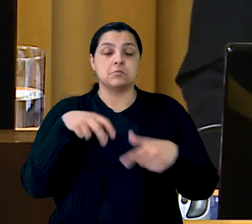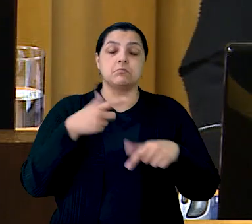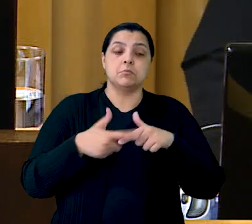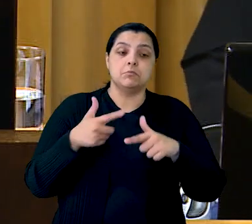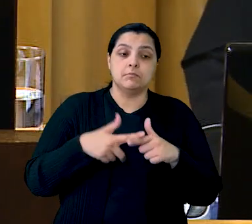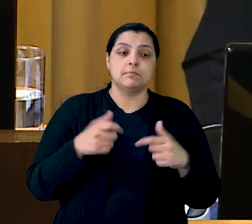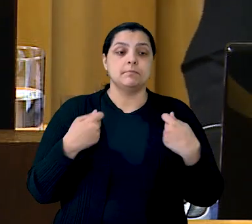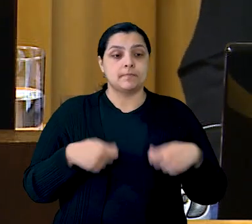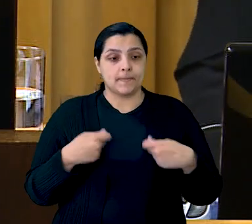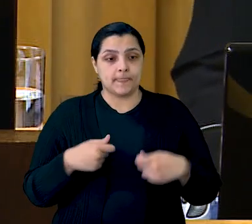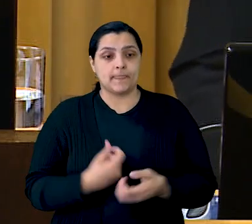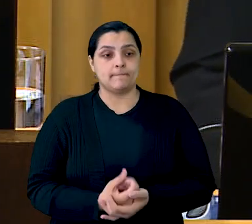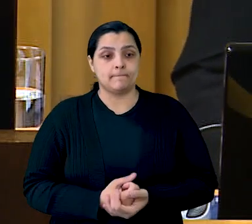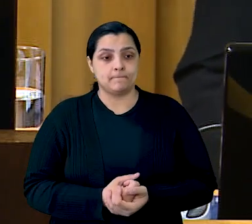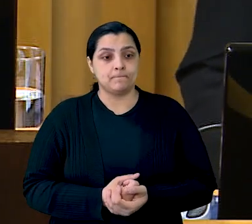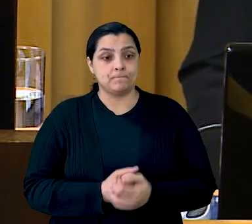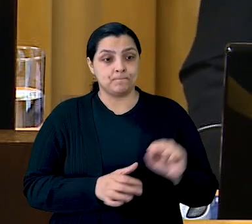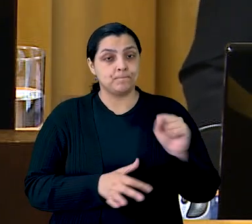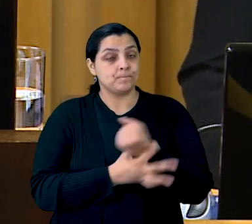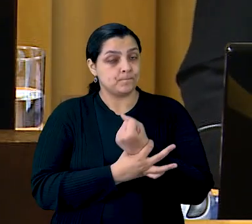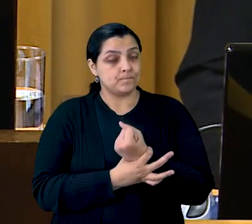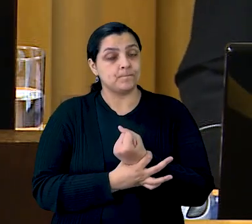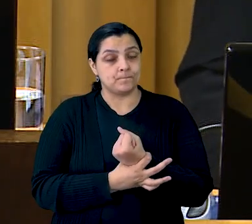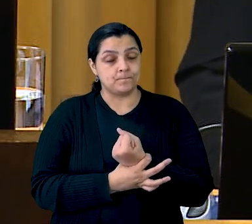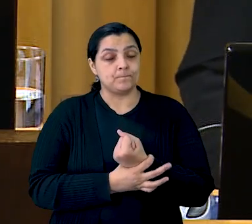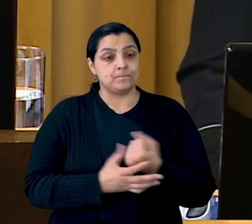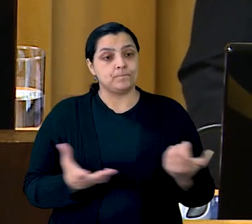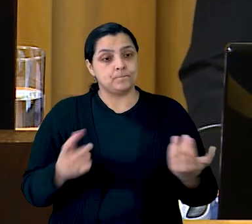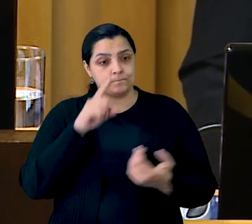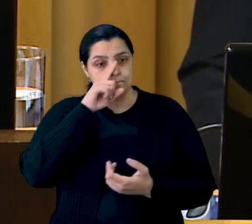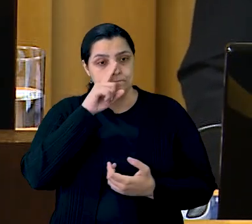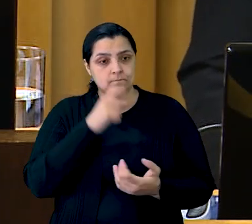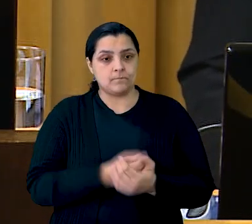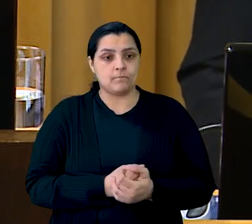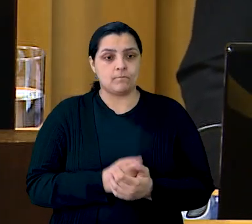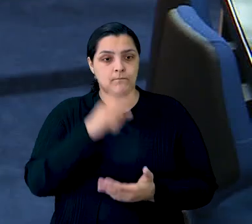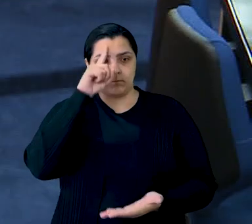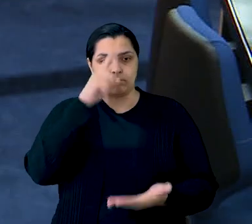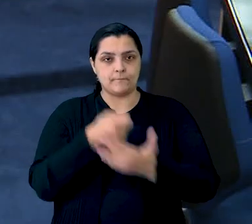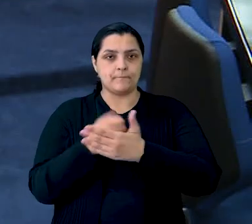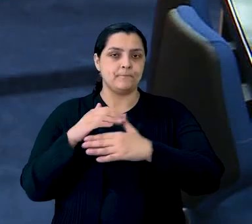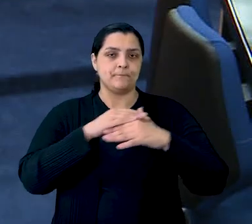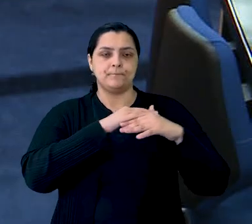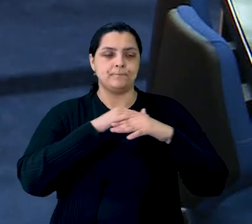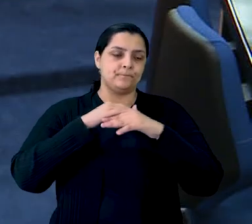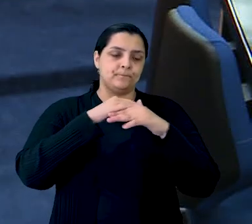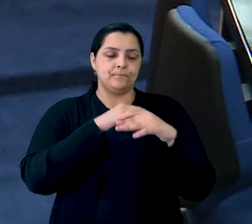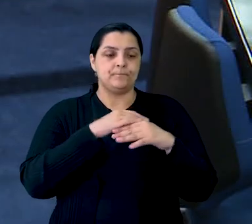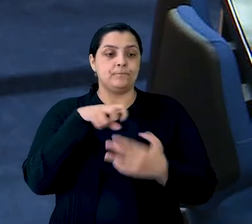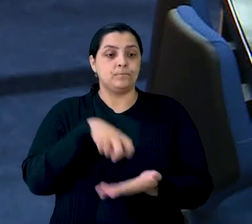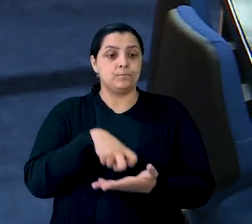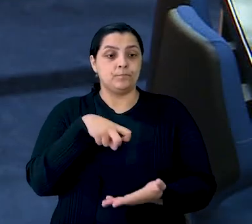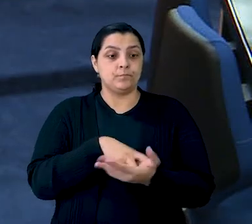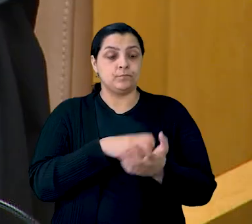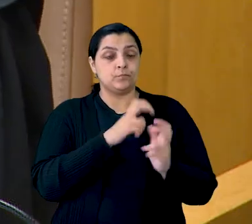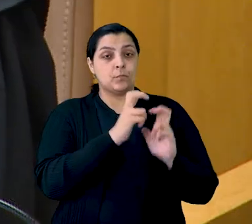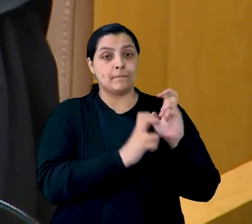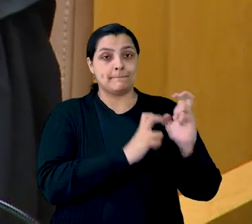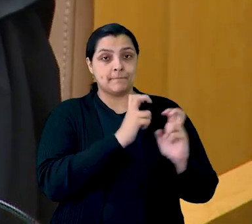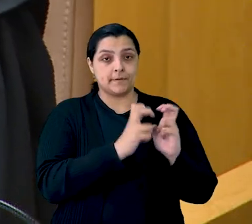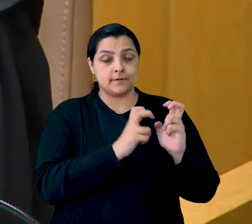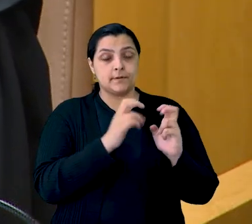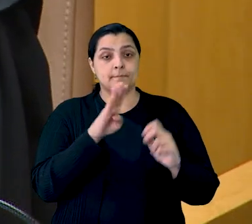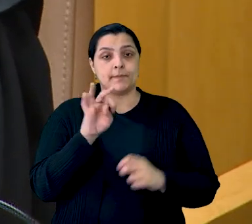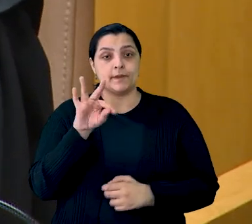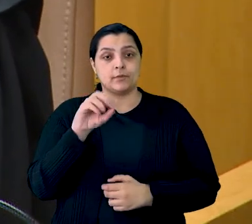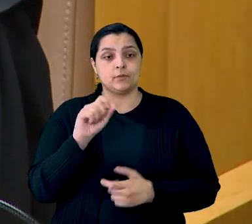nenhuma, precisa do seguro, porque é de risco. Por unanimidade, o colegiado condenou o Parque